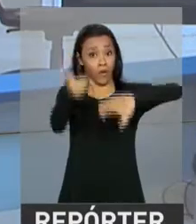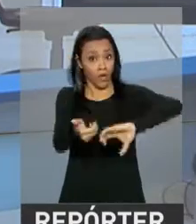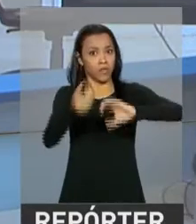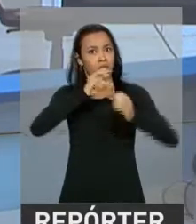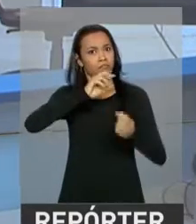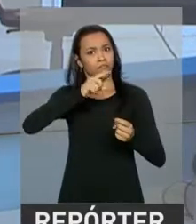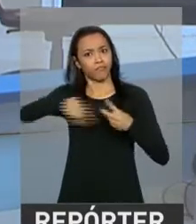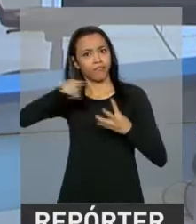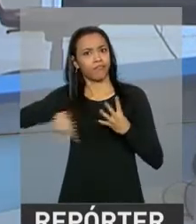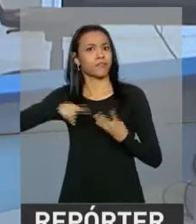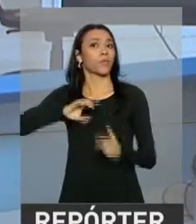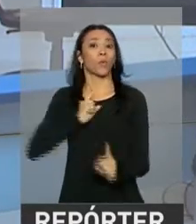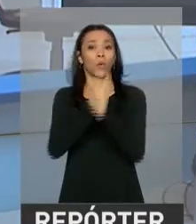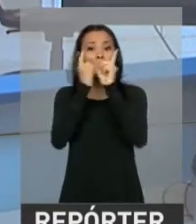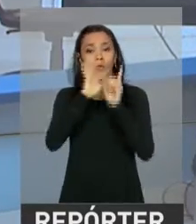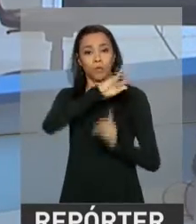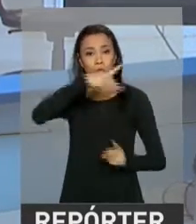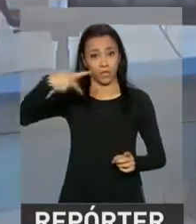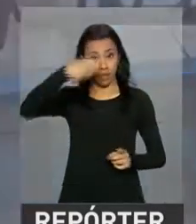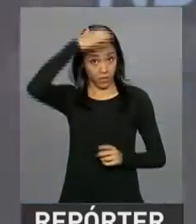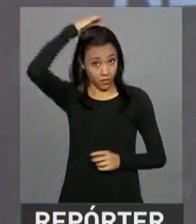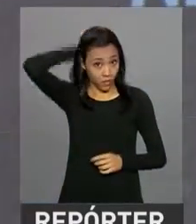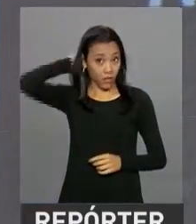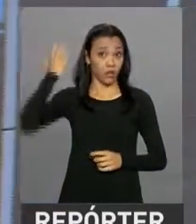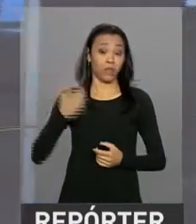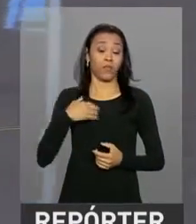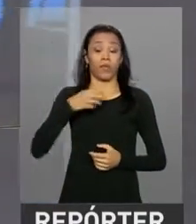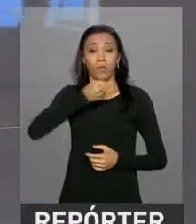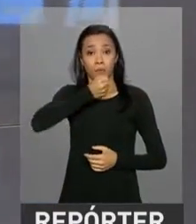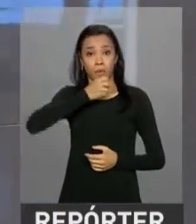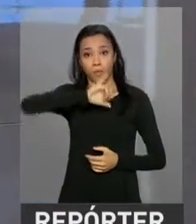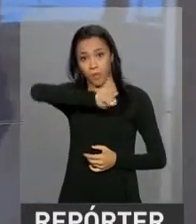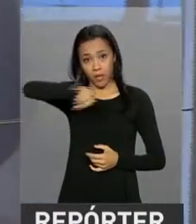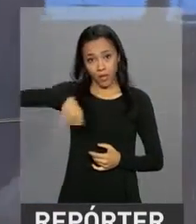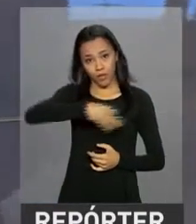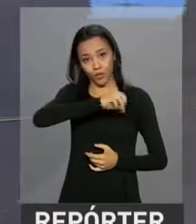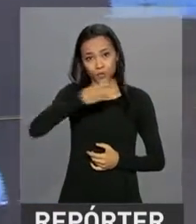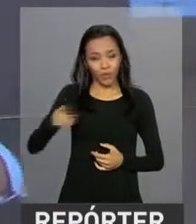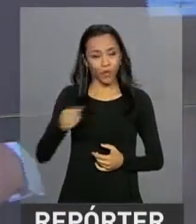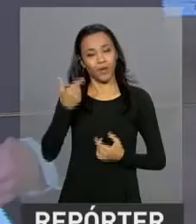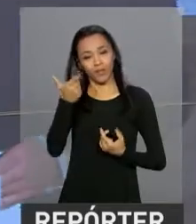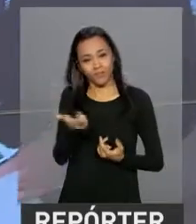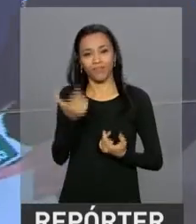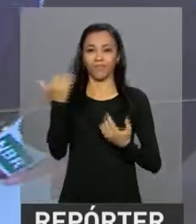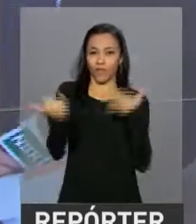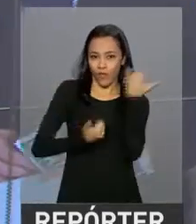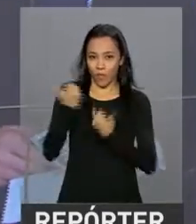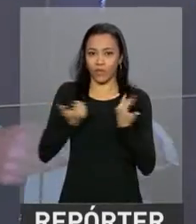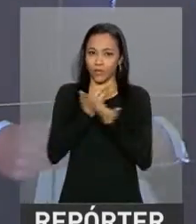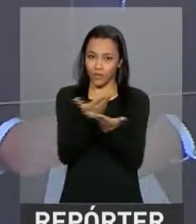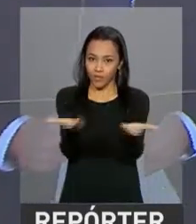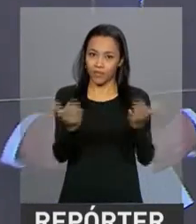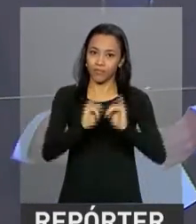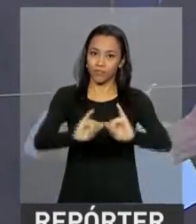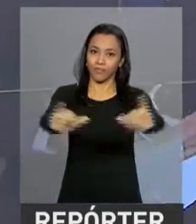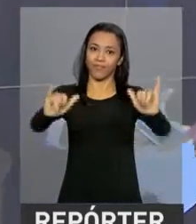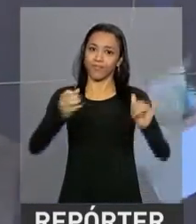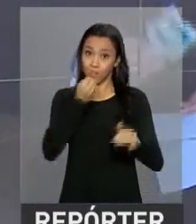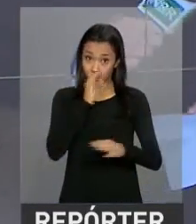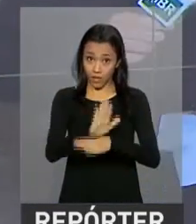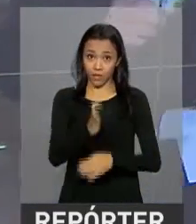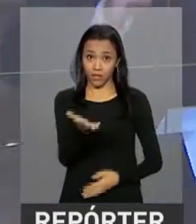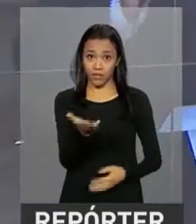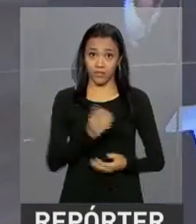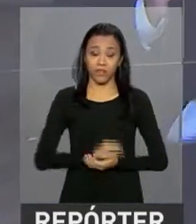com o presidente em exercício, Michel Temer. João Pedro Neto, que está no Palácio do Planalto, traz as informações para a gente. Oi, João Pedro, boa tarde para